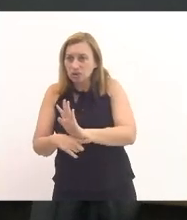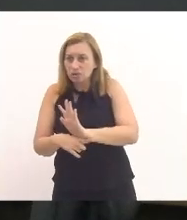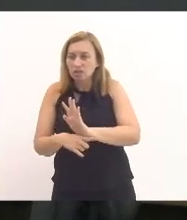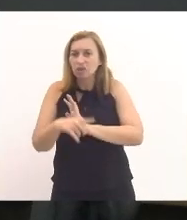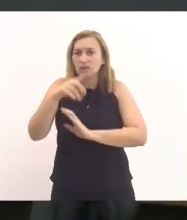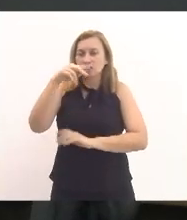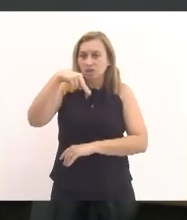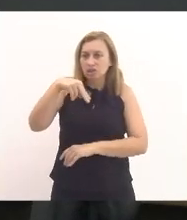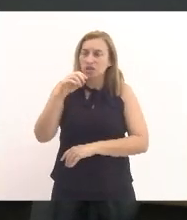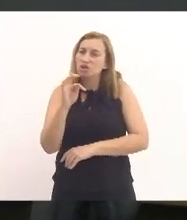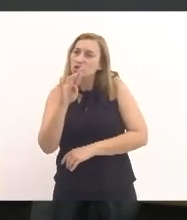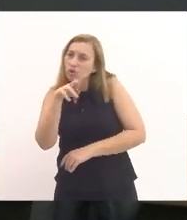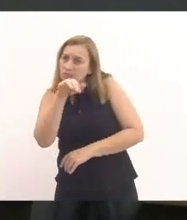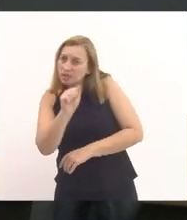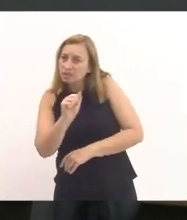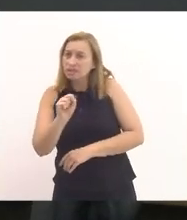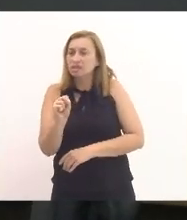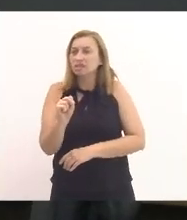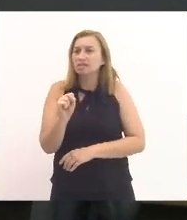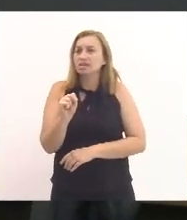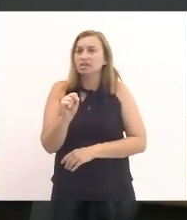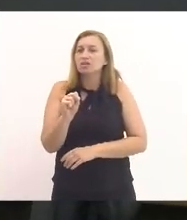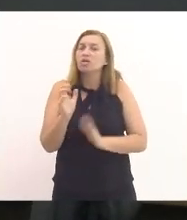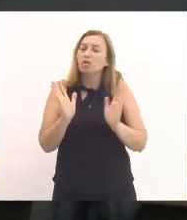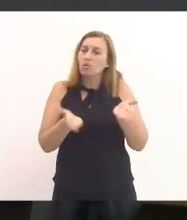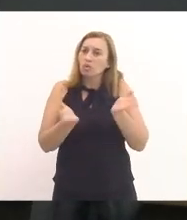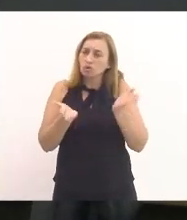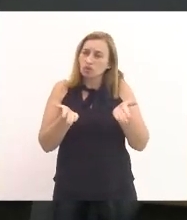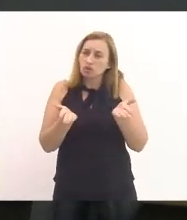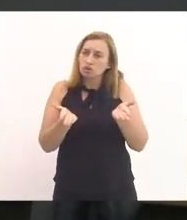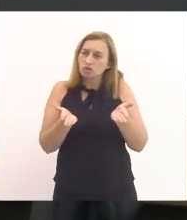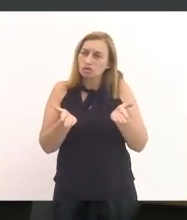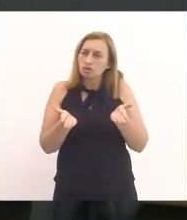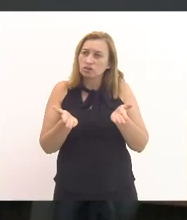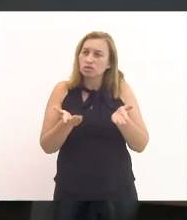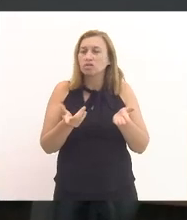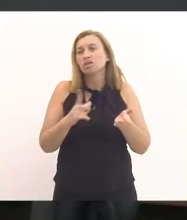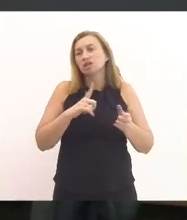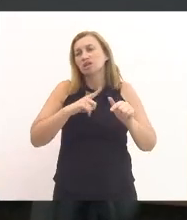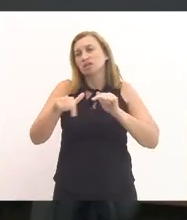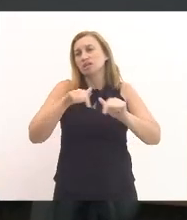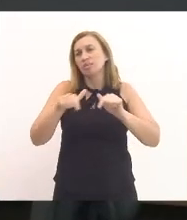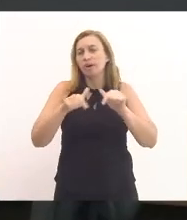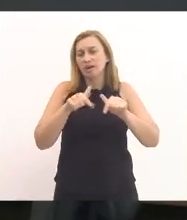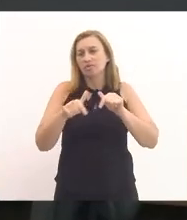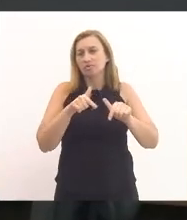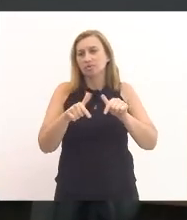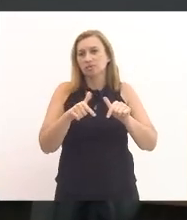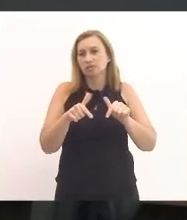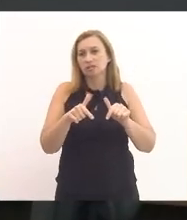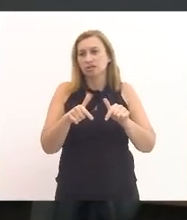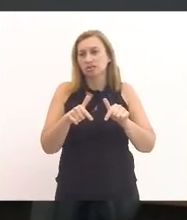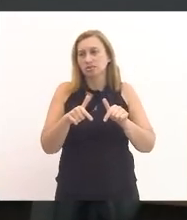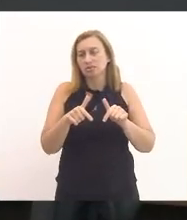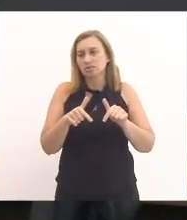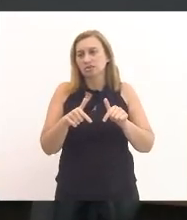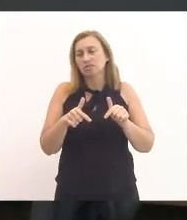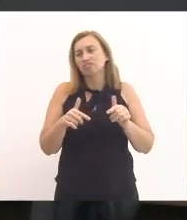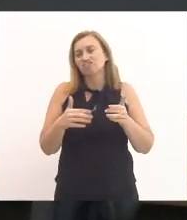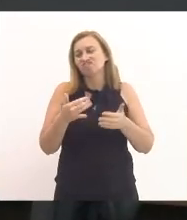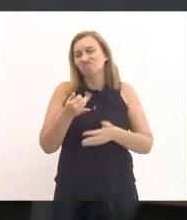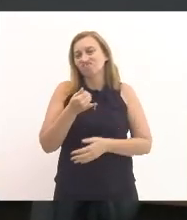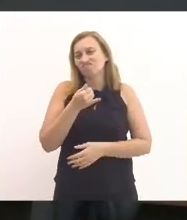é que hoje exerce essa função é até